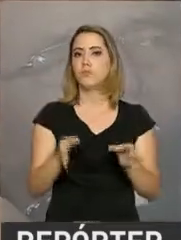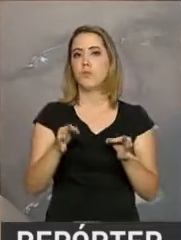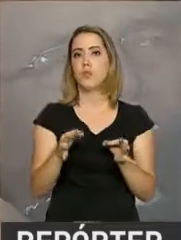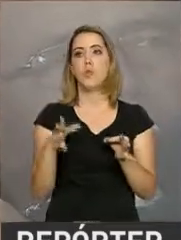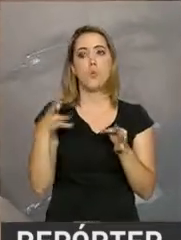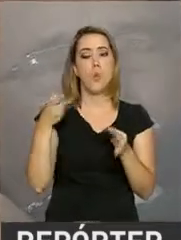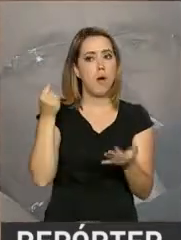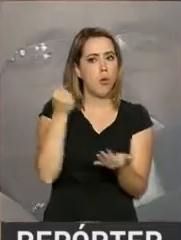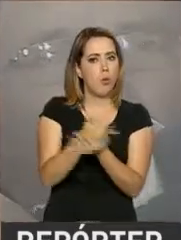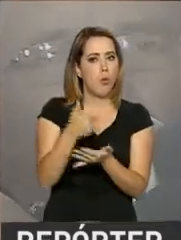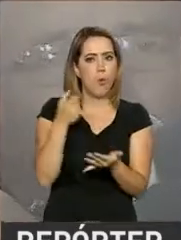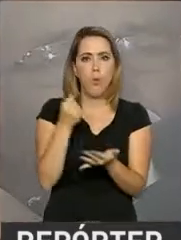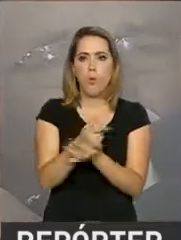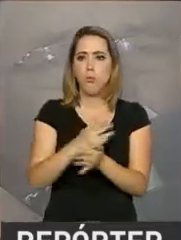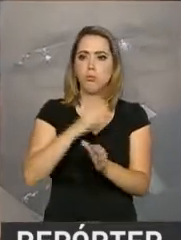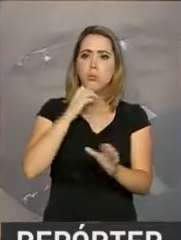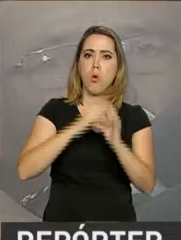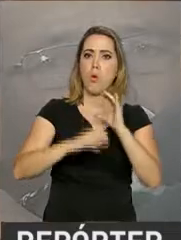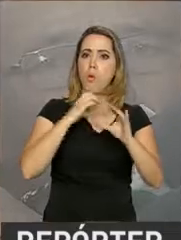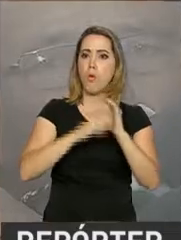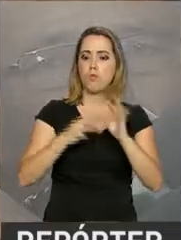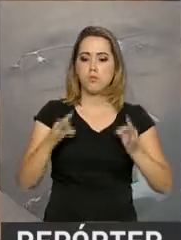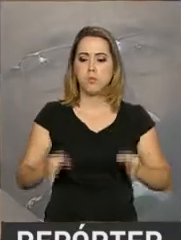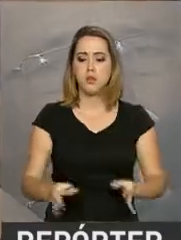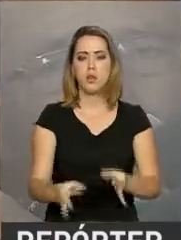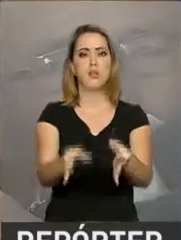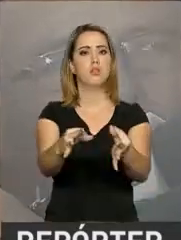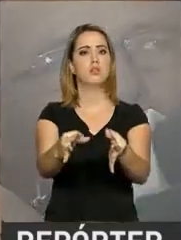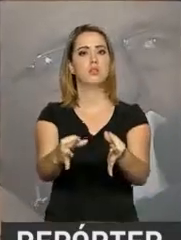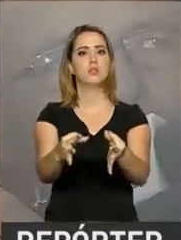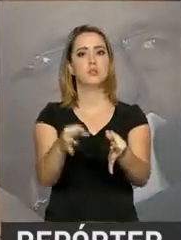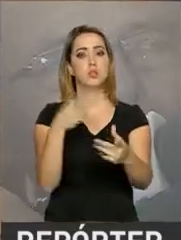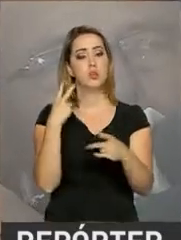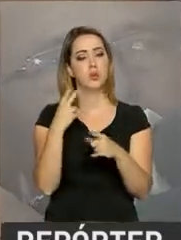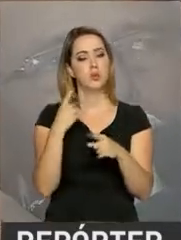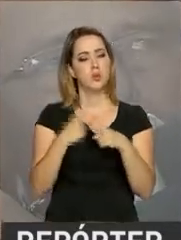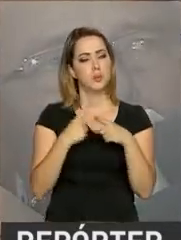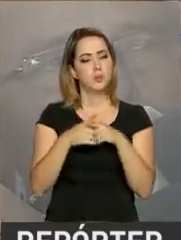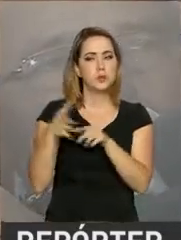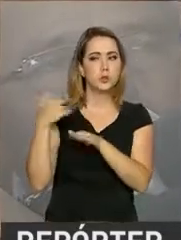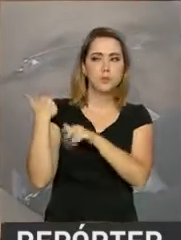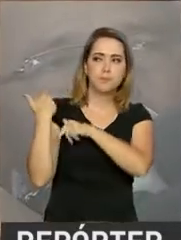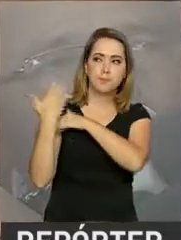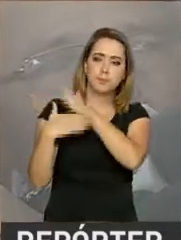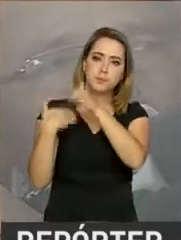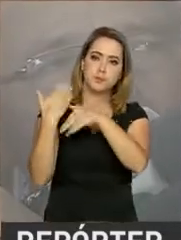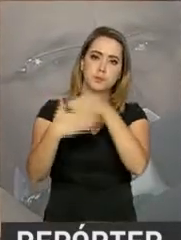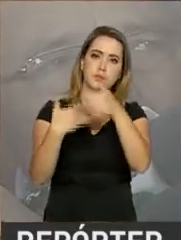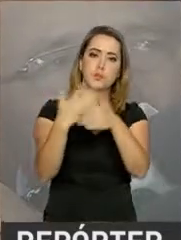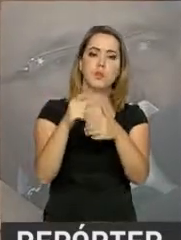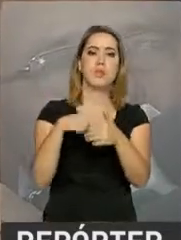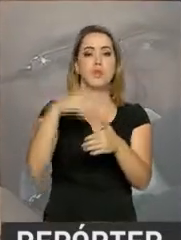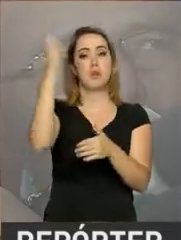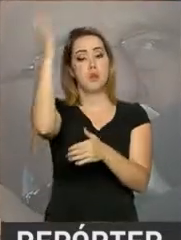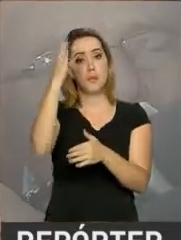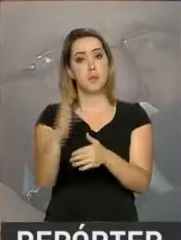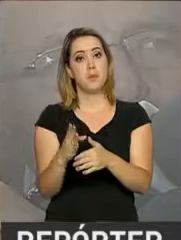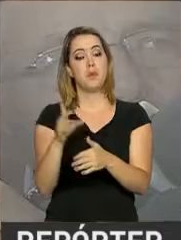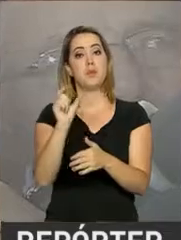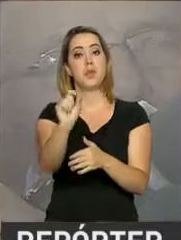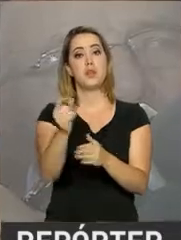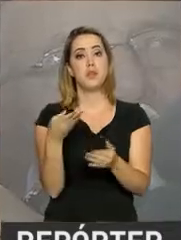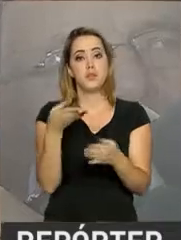aquisição uma transmissão de tecnologia porque desde a sua criação desde a prancheta brasileiros ingiro